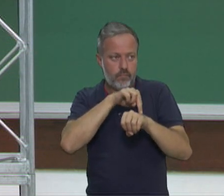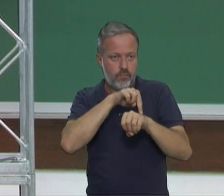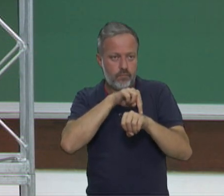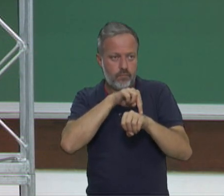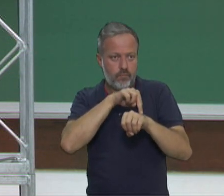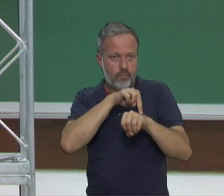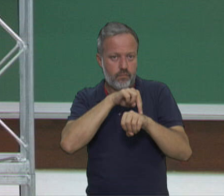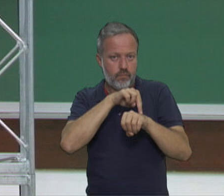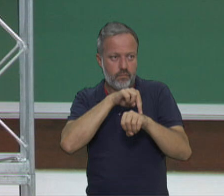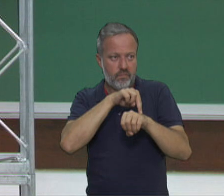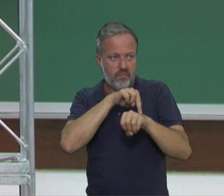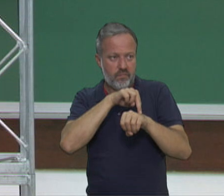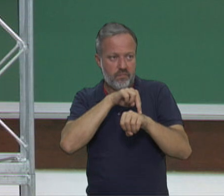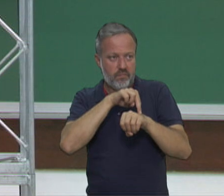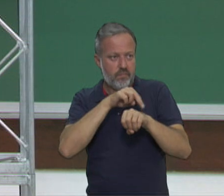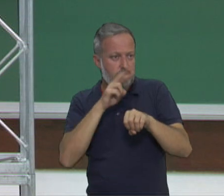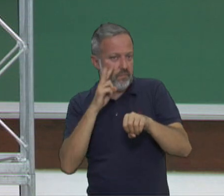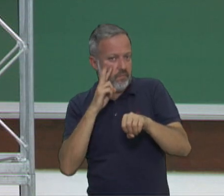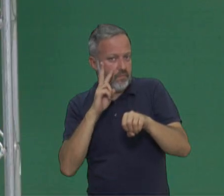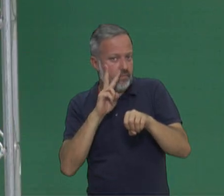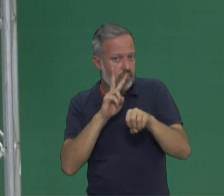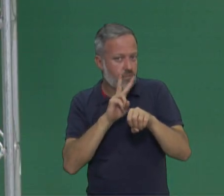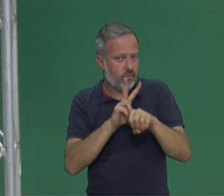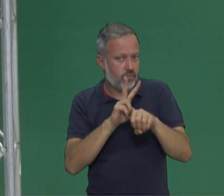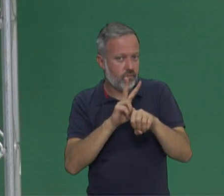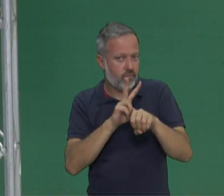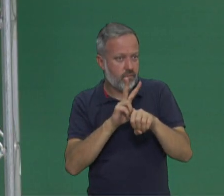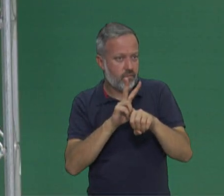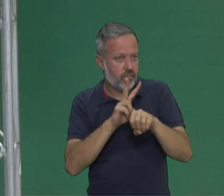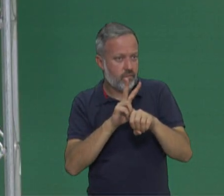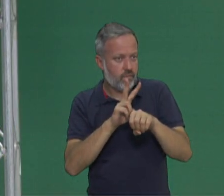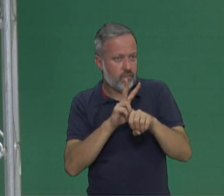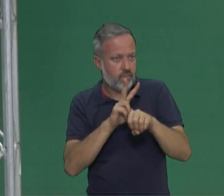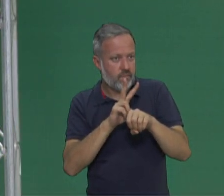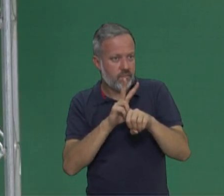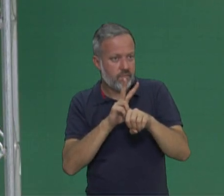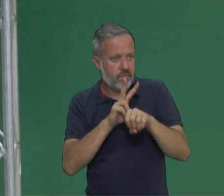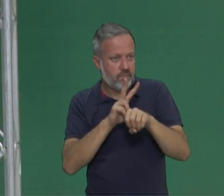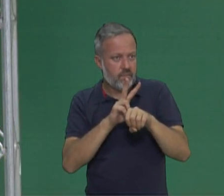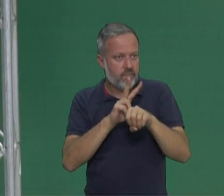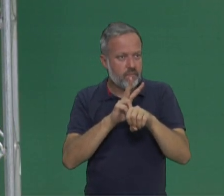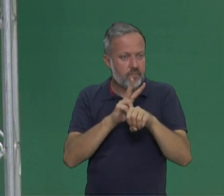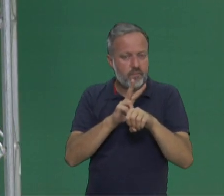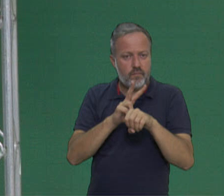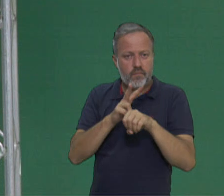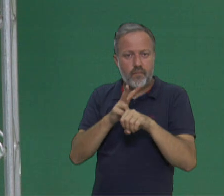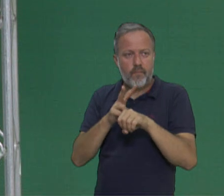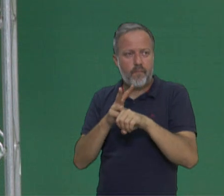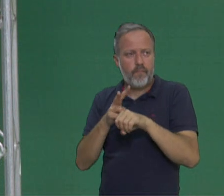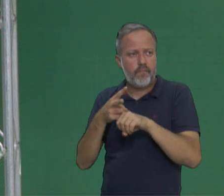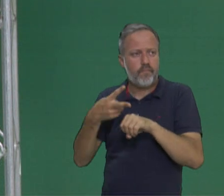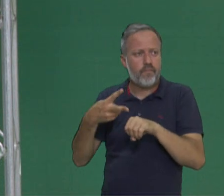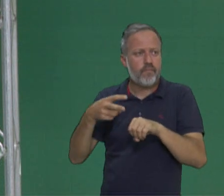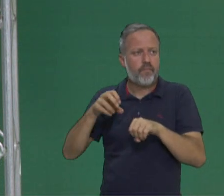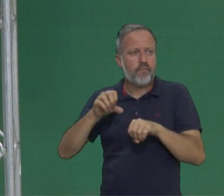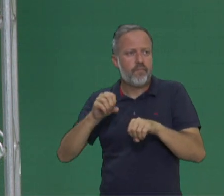potássio. Olha para o potássio. Número atômico e número de